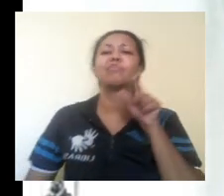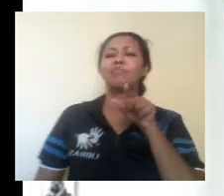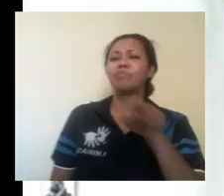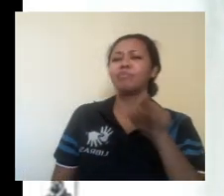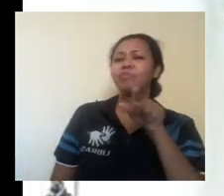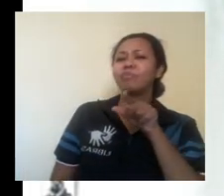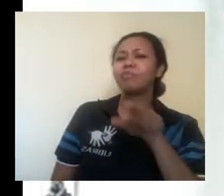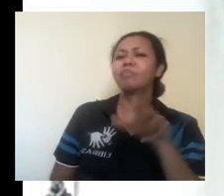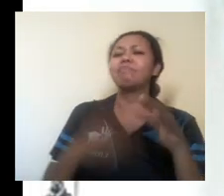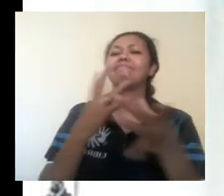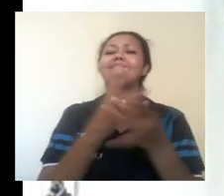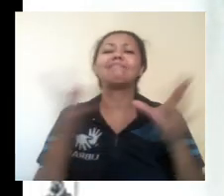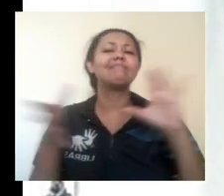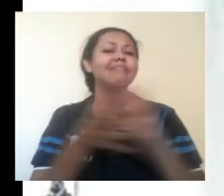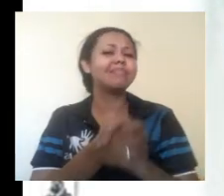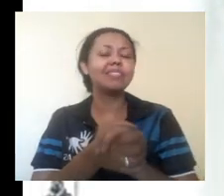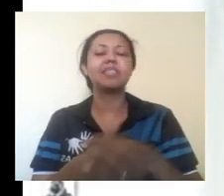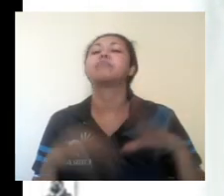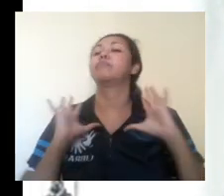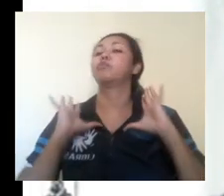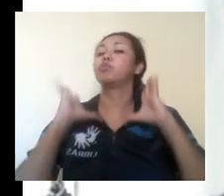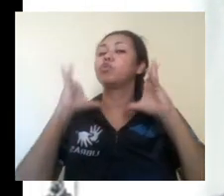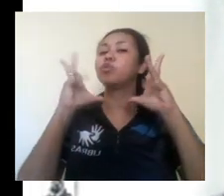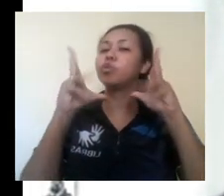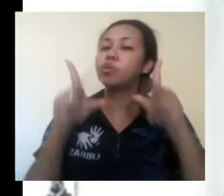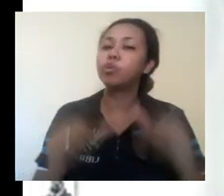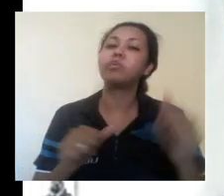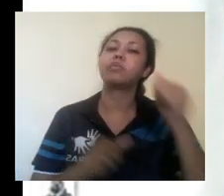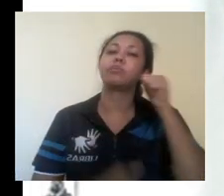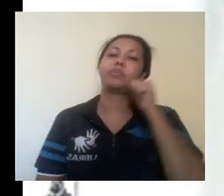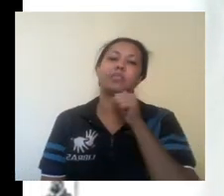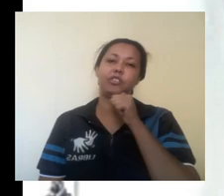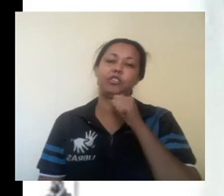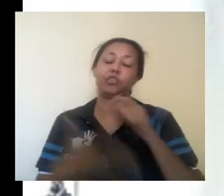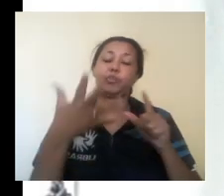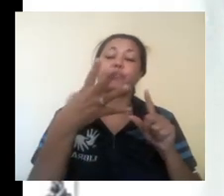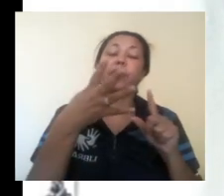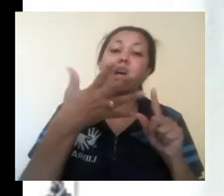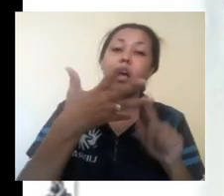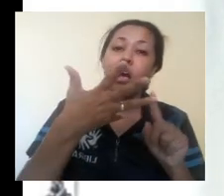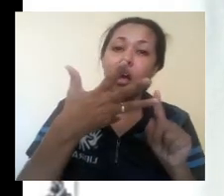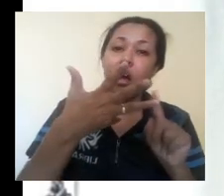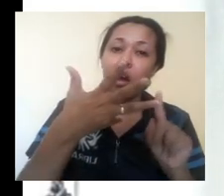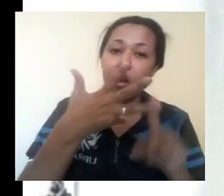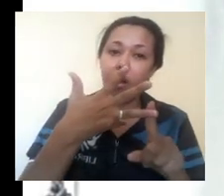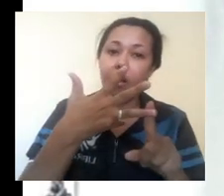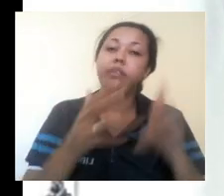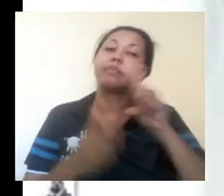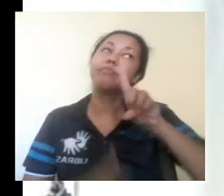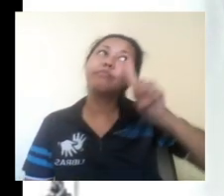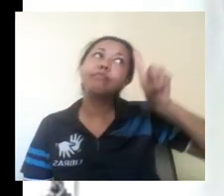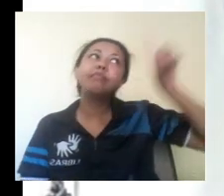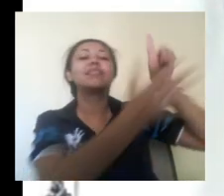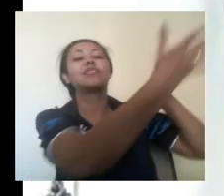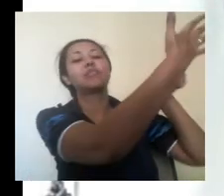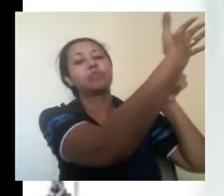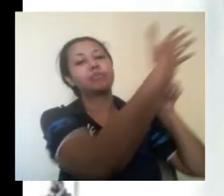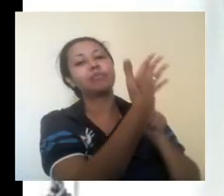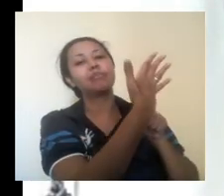para todas vocês, para nós. Quarto, ele me mostrará seus propósitos em seu